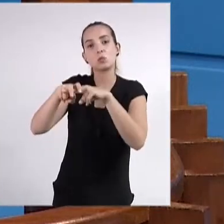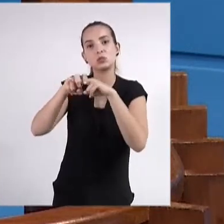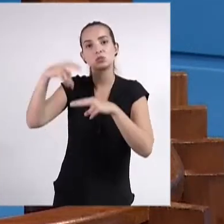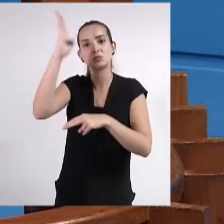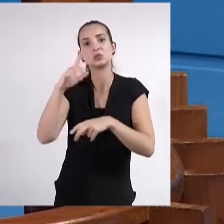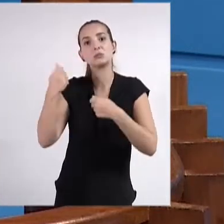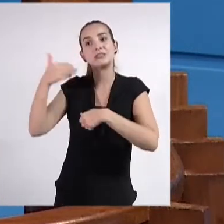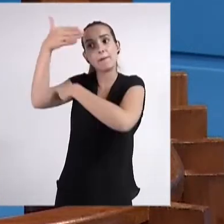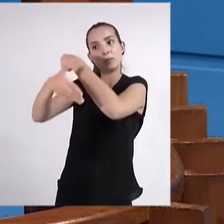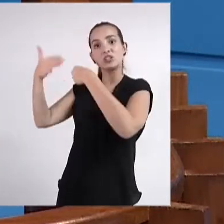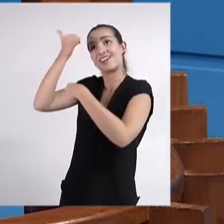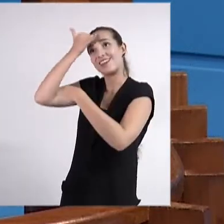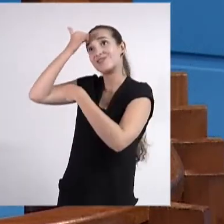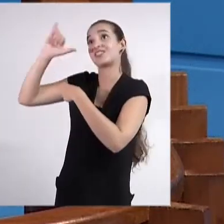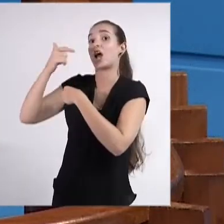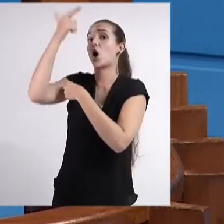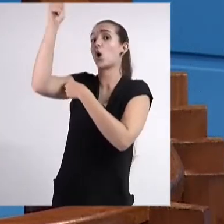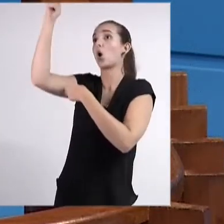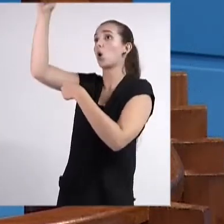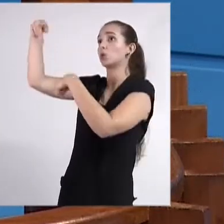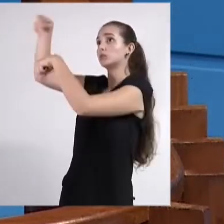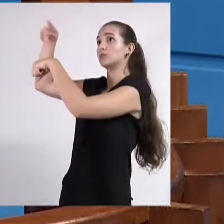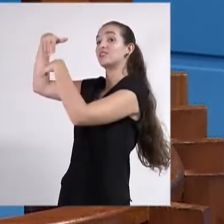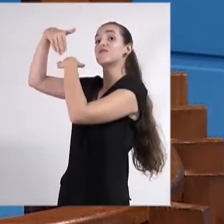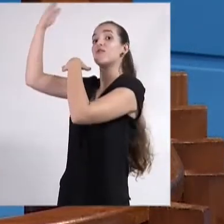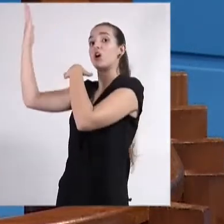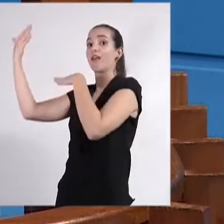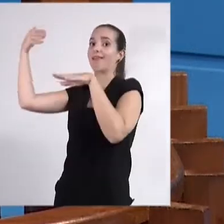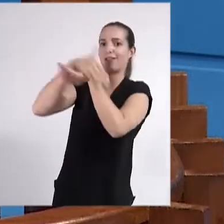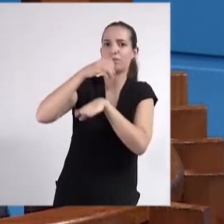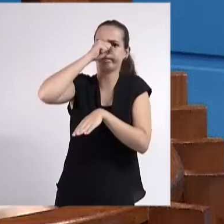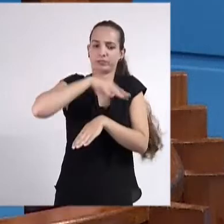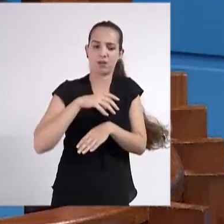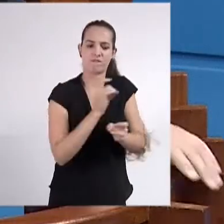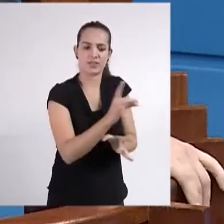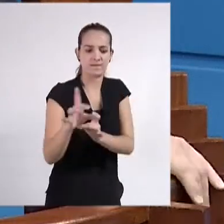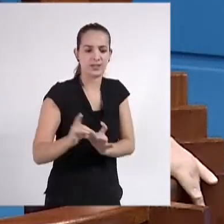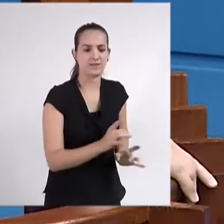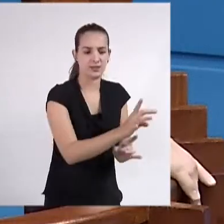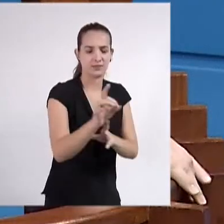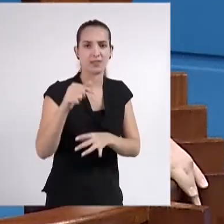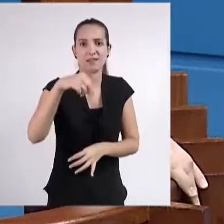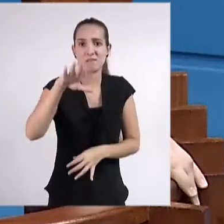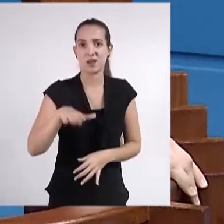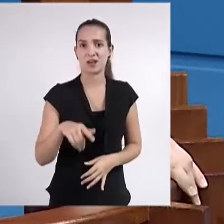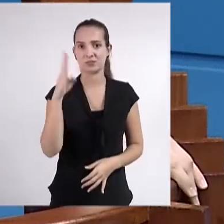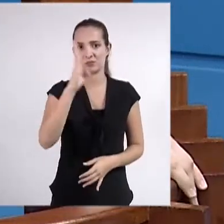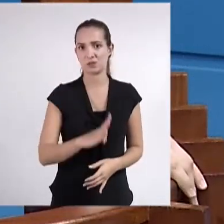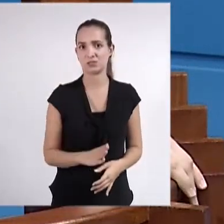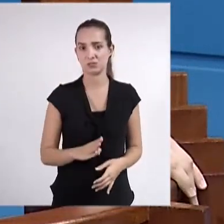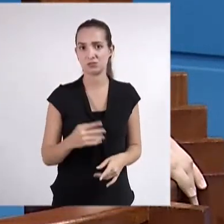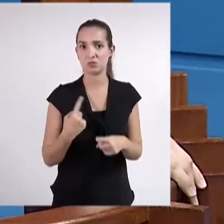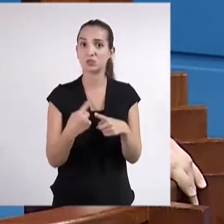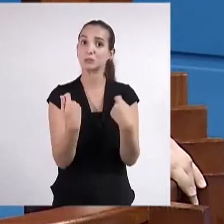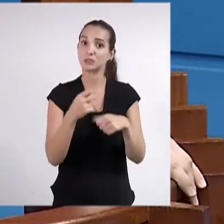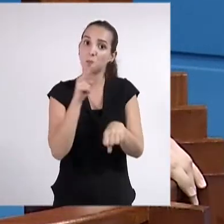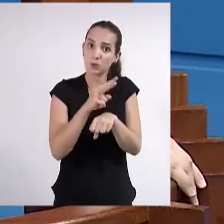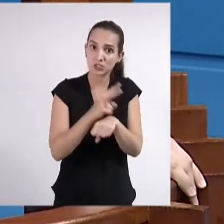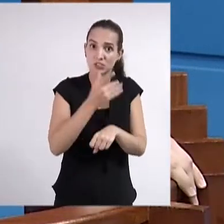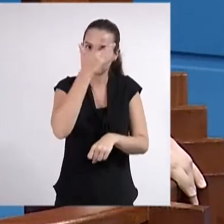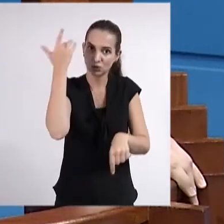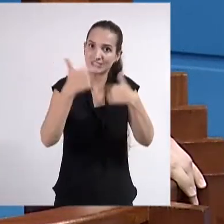no governo do presidente Fernando Henrique Cardoso. A minha preocupação ela é maior, porque quando